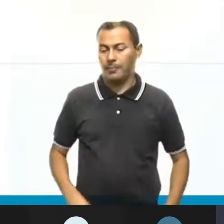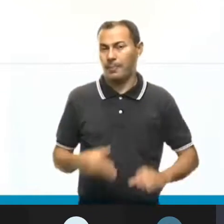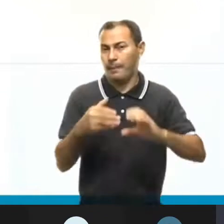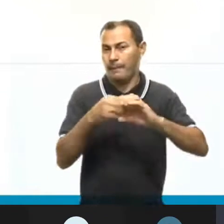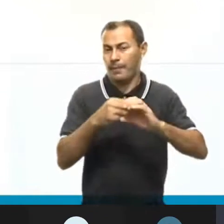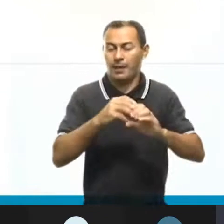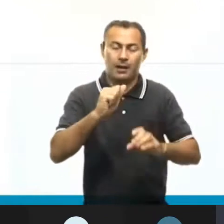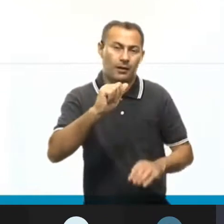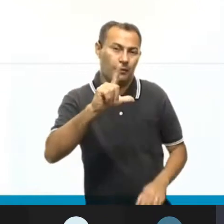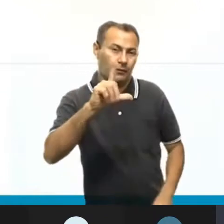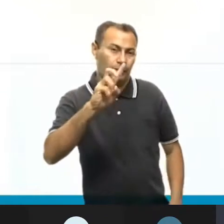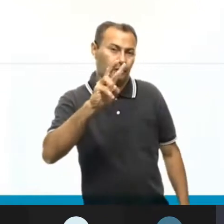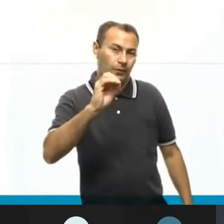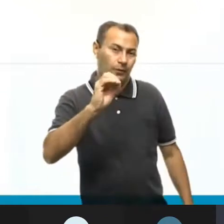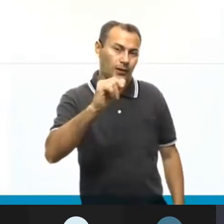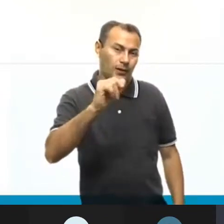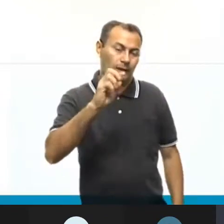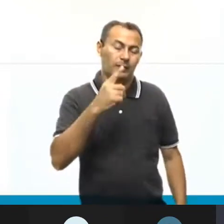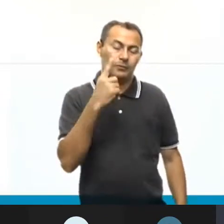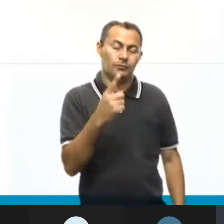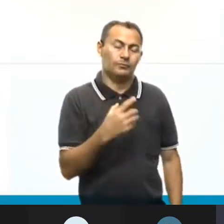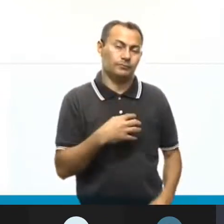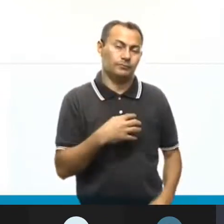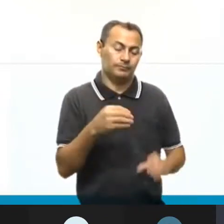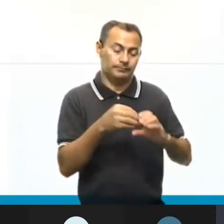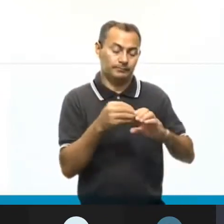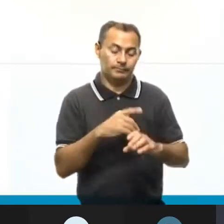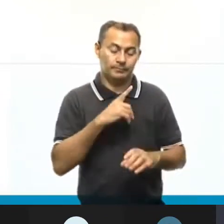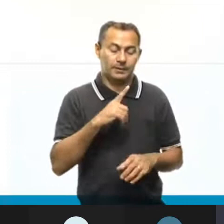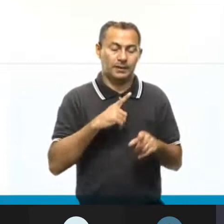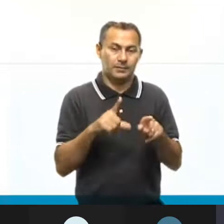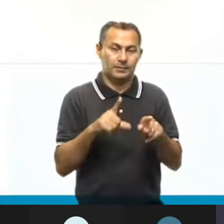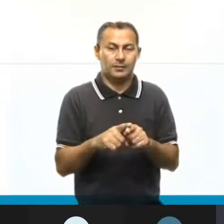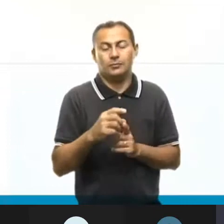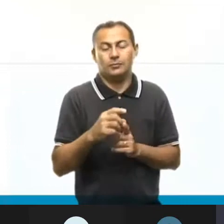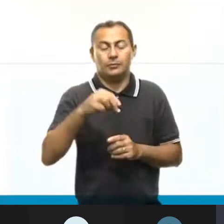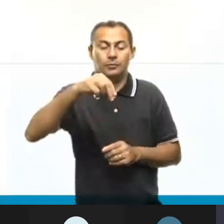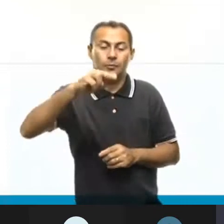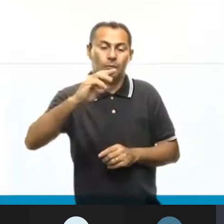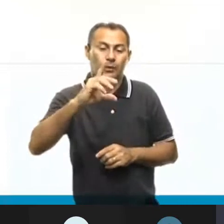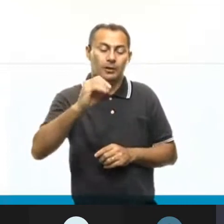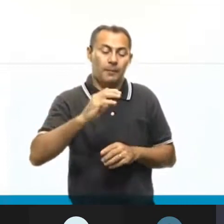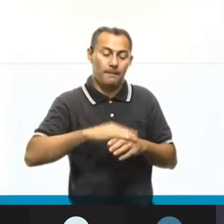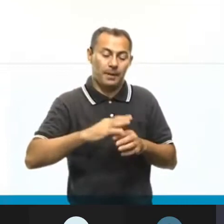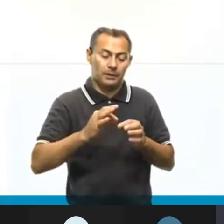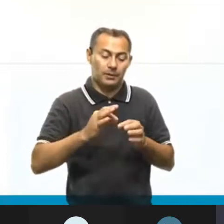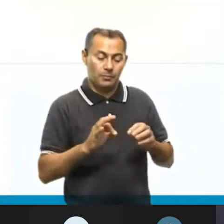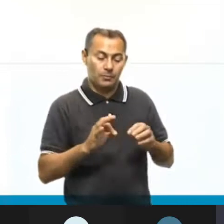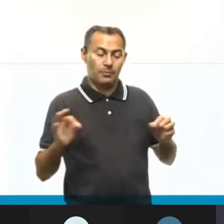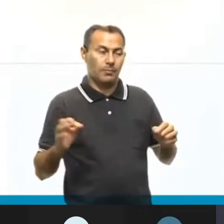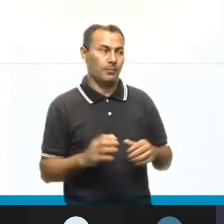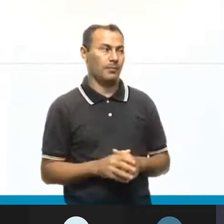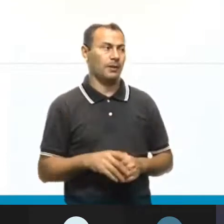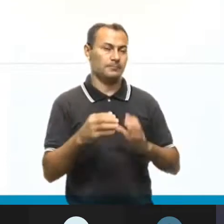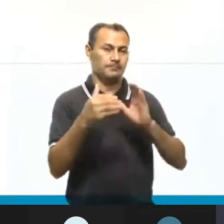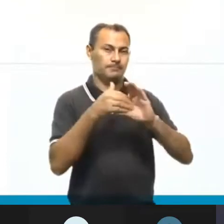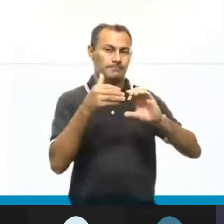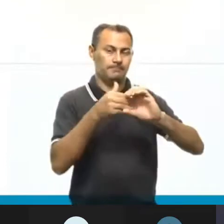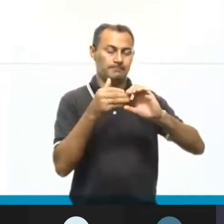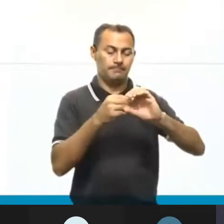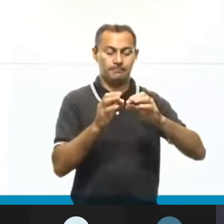que essa célula alveolar do tipo 1, ela é uma célula que tem, né, esse núcleo, ó, mais alongado, tá? Então,